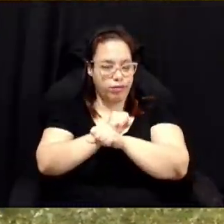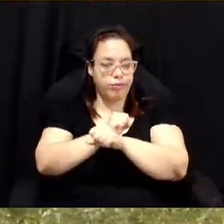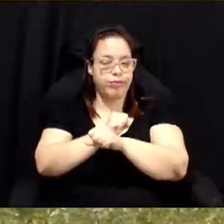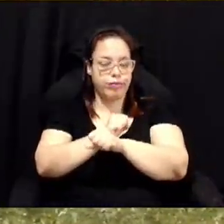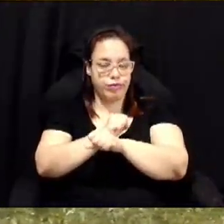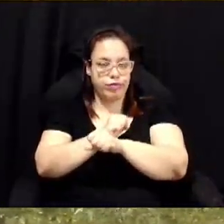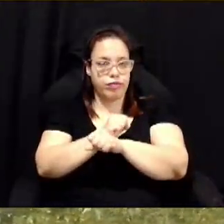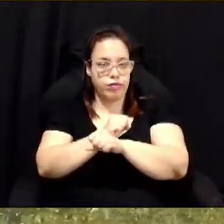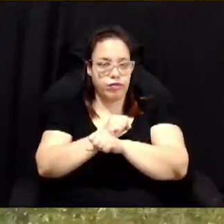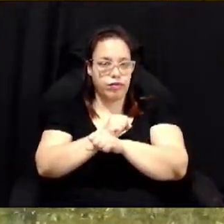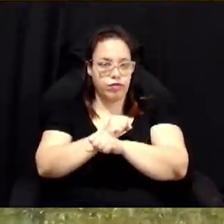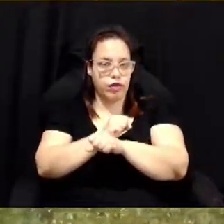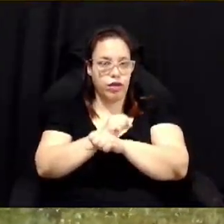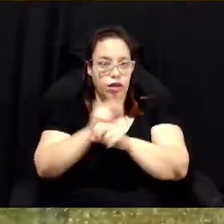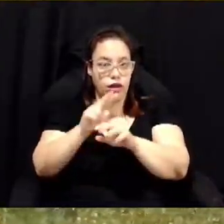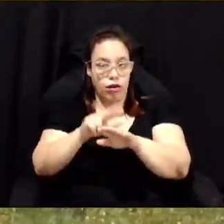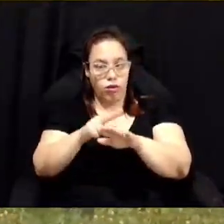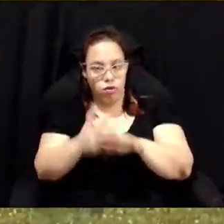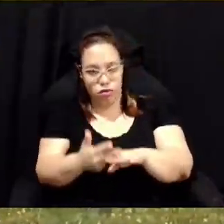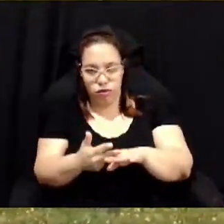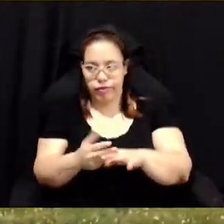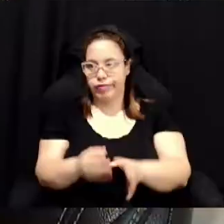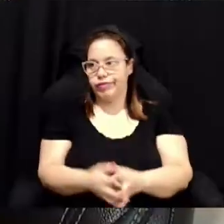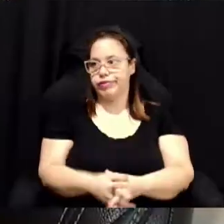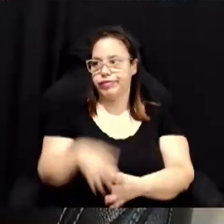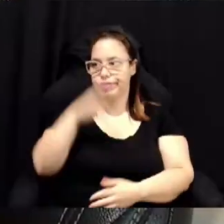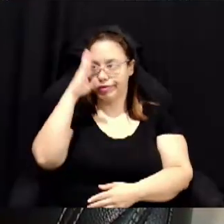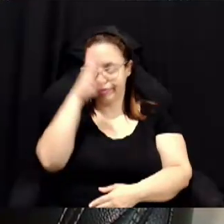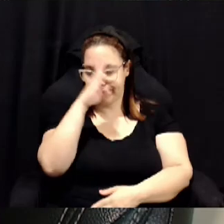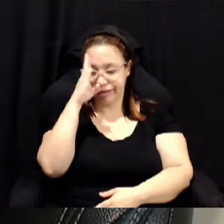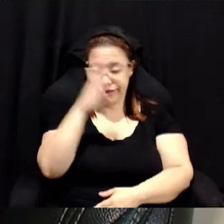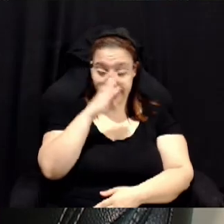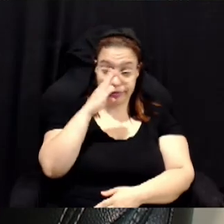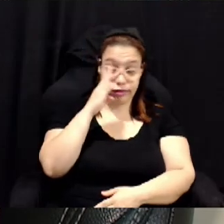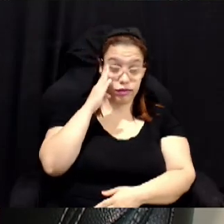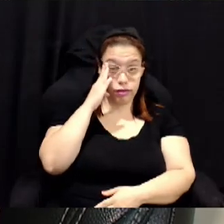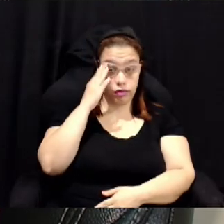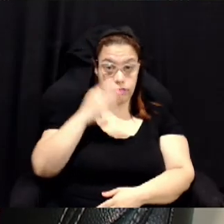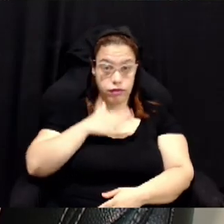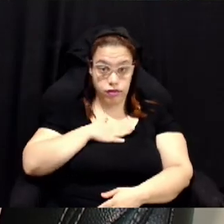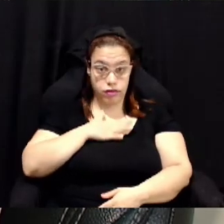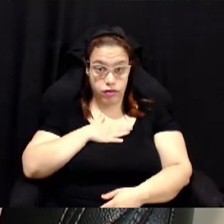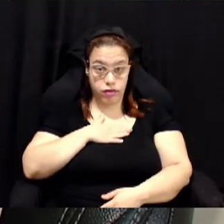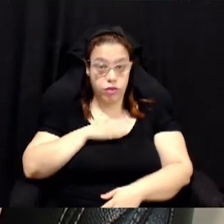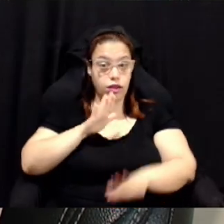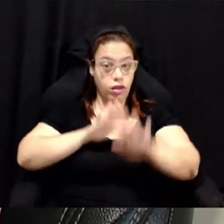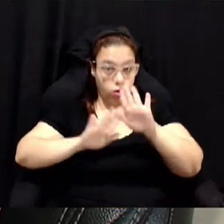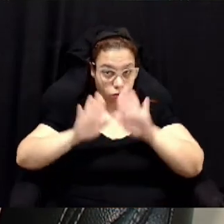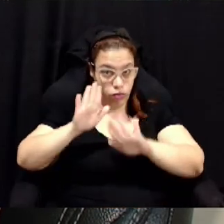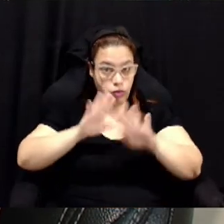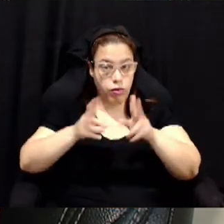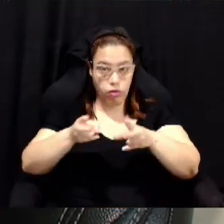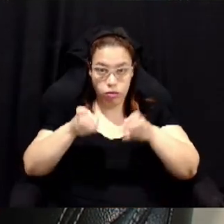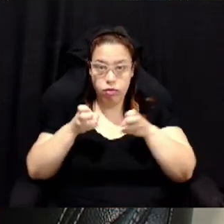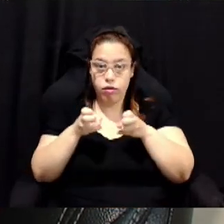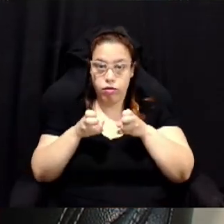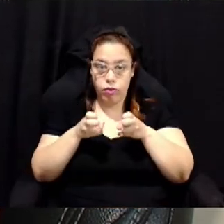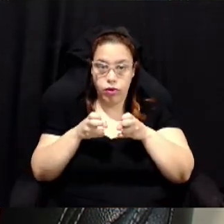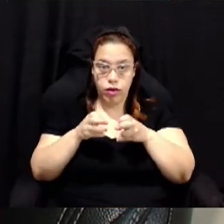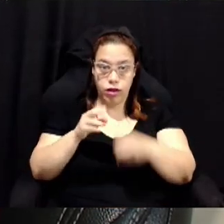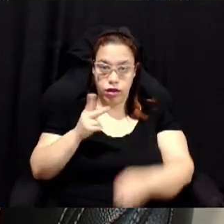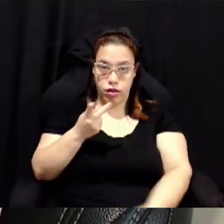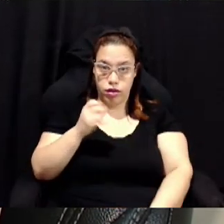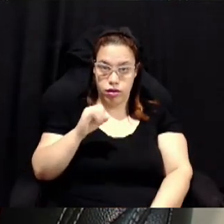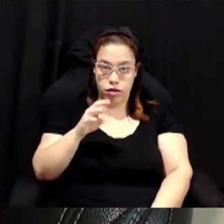pode desmaiar, né? Pode entrar em choque até, então tem que tomar muito cuidado. Se perceber essa hipertermia, tiver muito